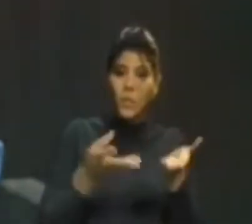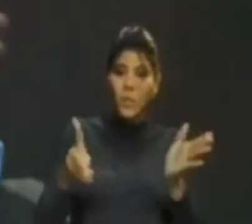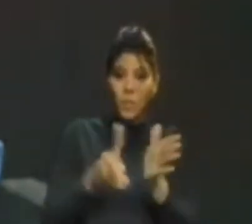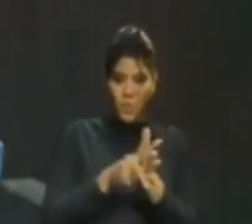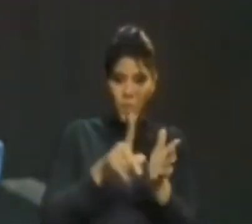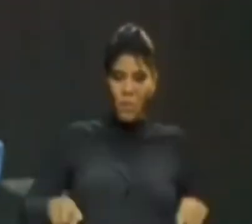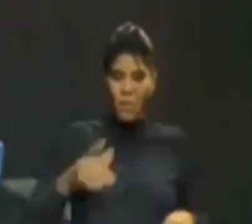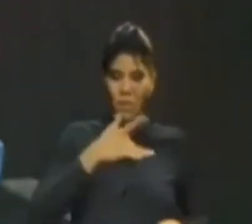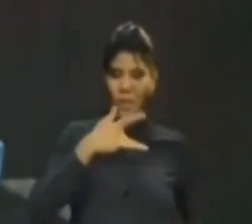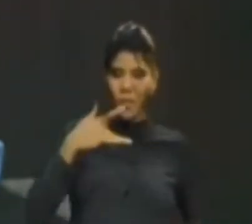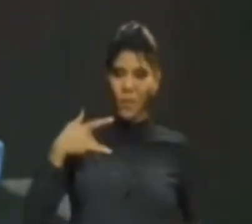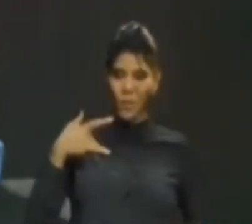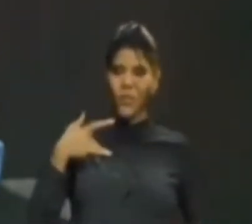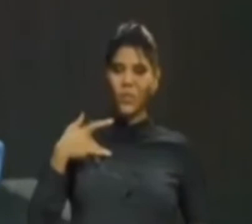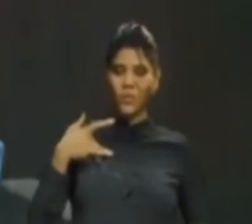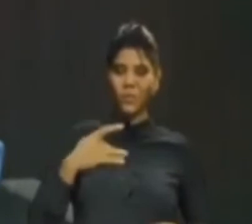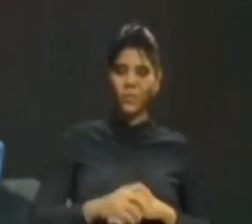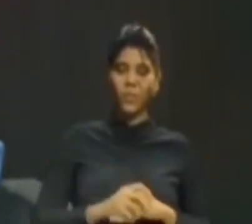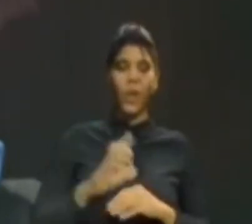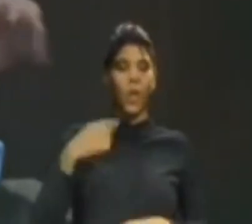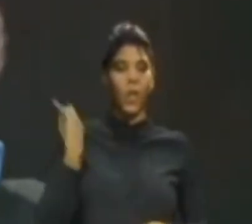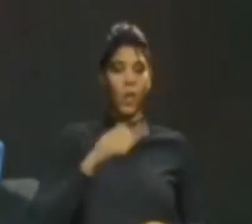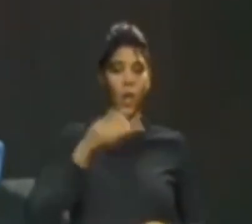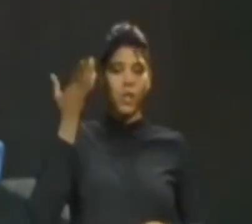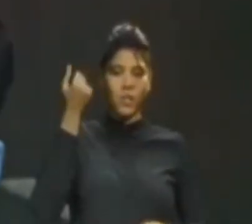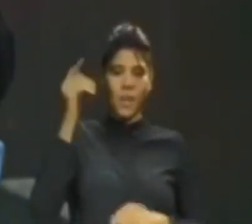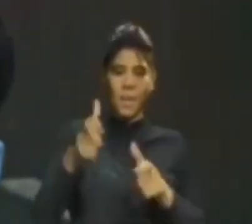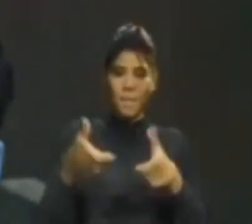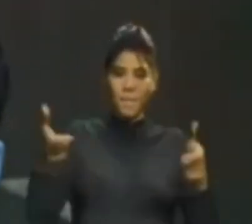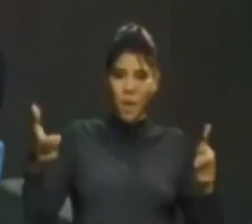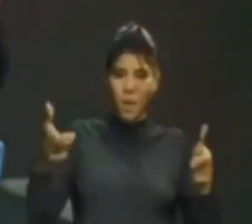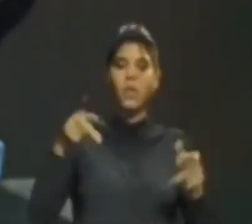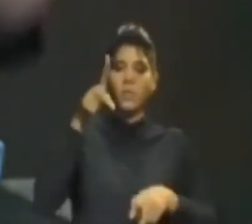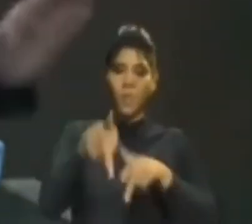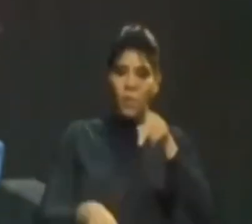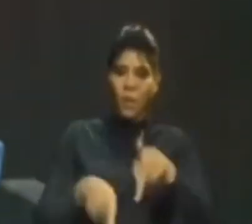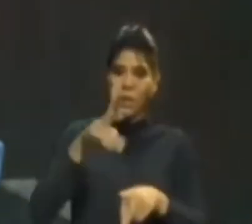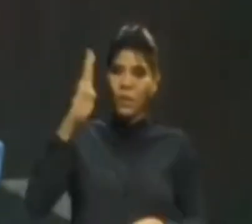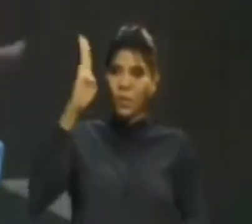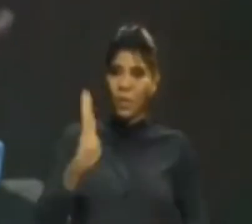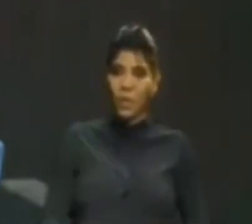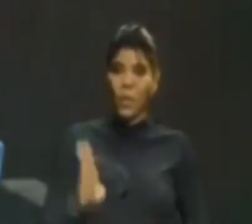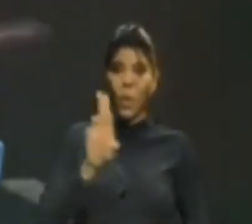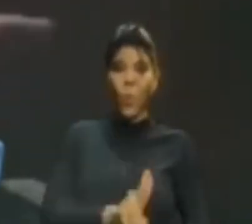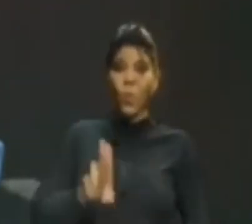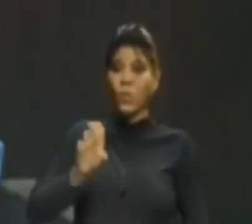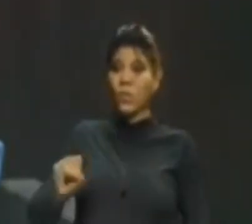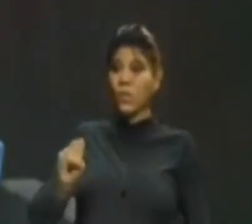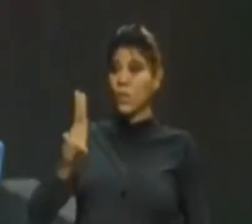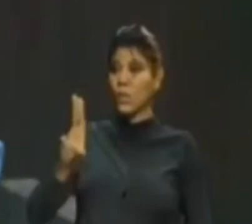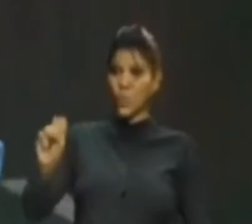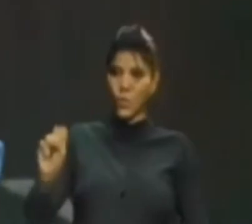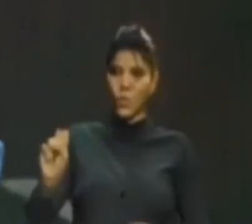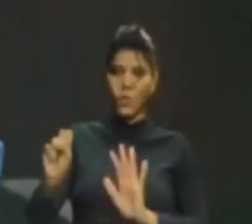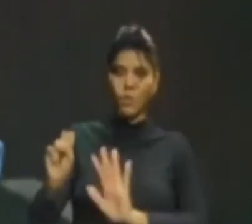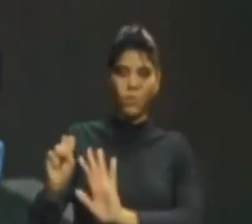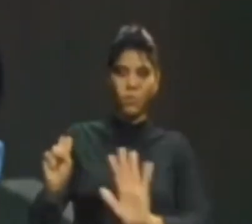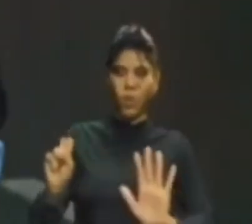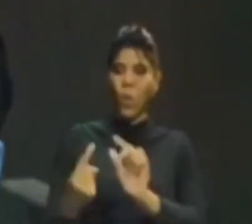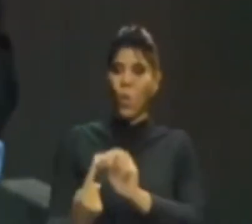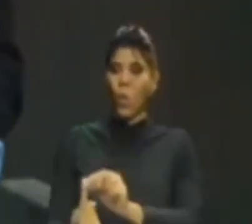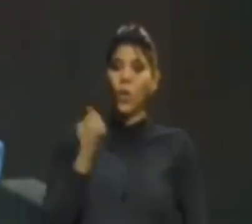nós sabemos que a grande maioria da população brasileira SOS exclusiva só tem o SUS e